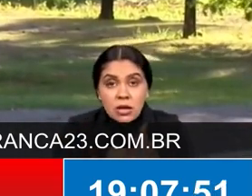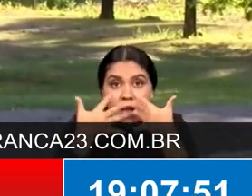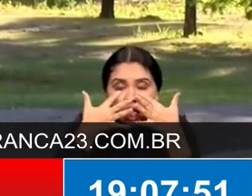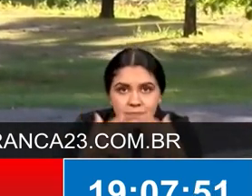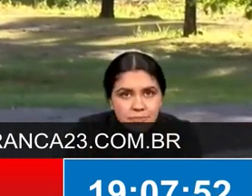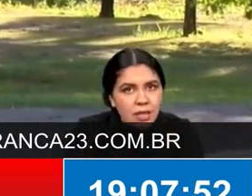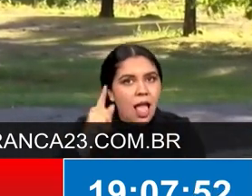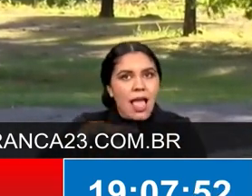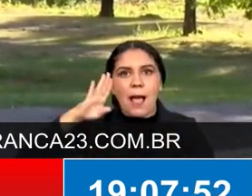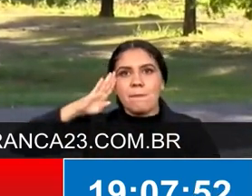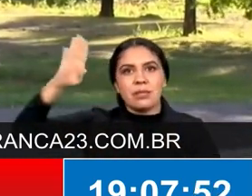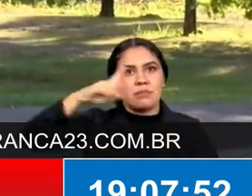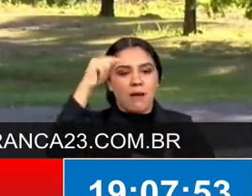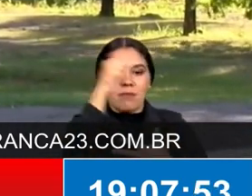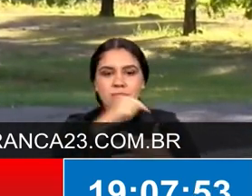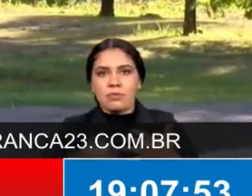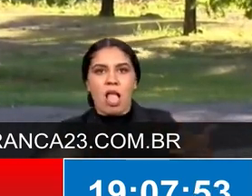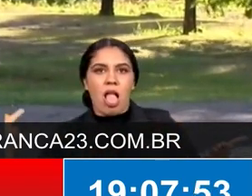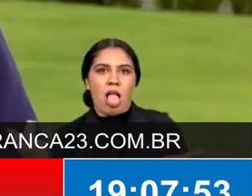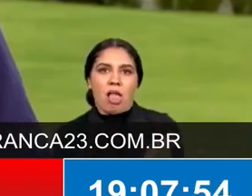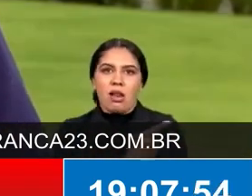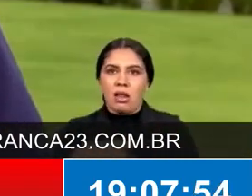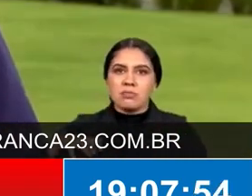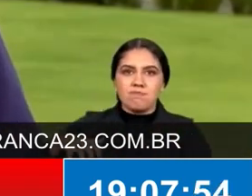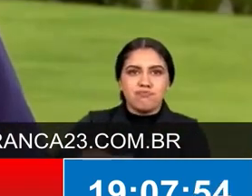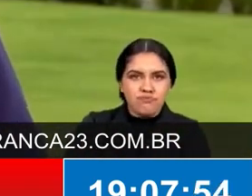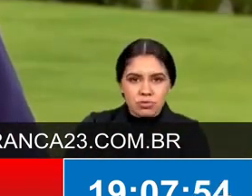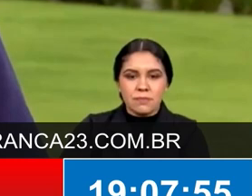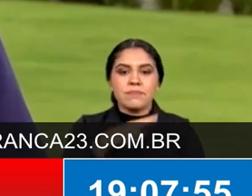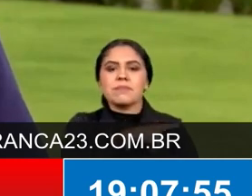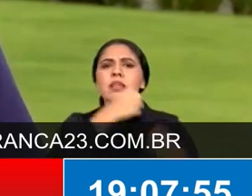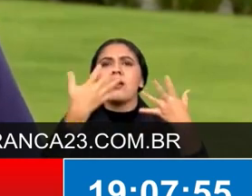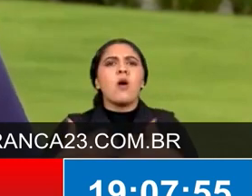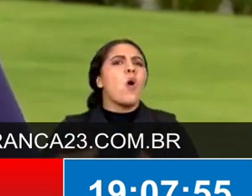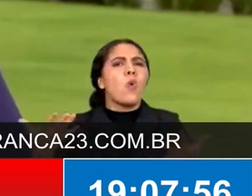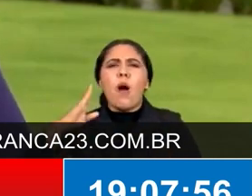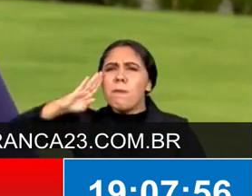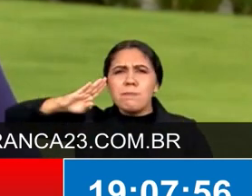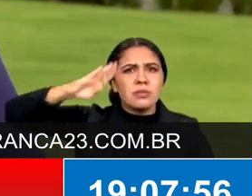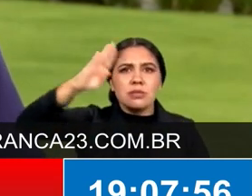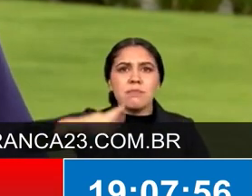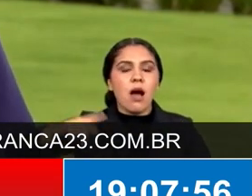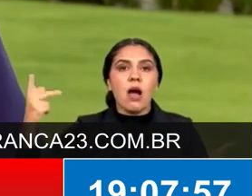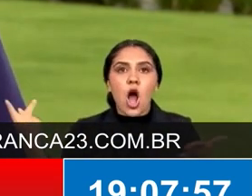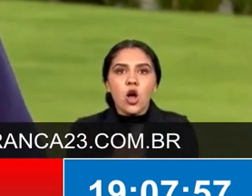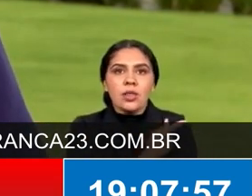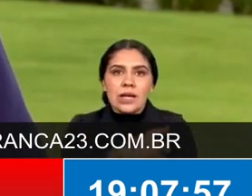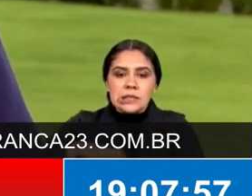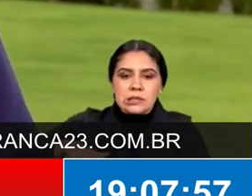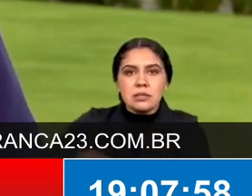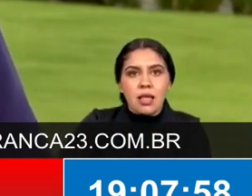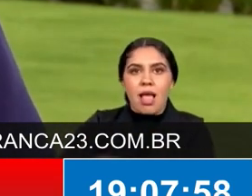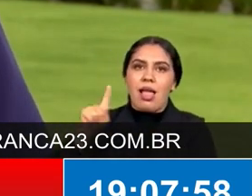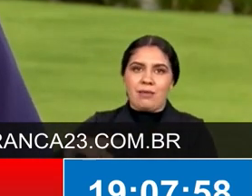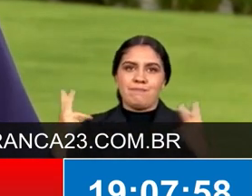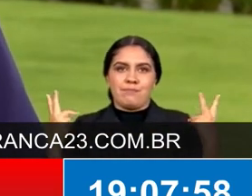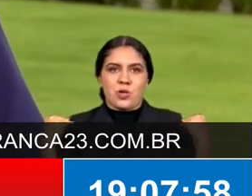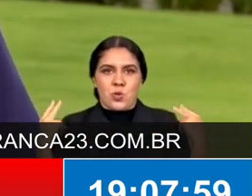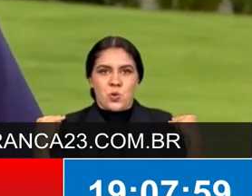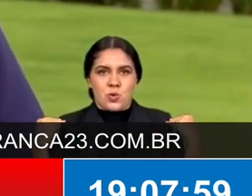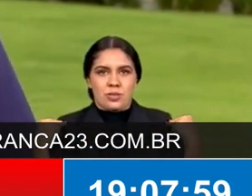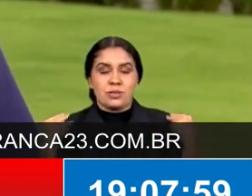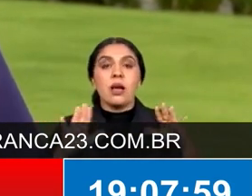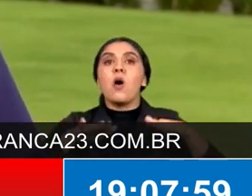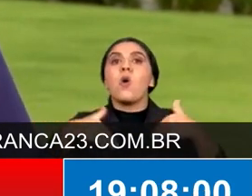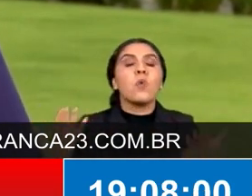estão entre as principais causas de acidentes. Qual é a maior causa de acidente? Motorista. E qual